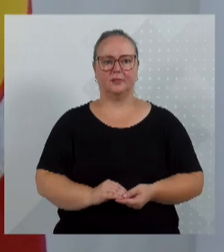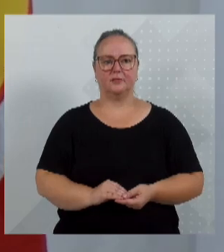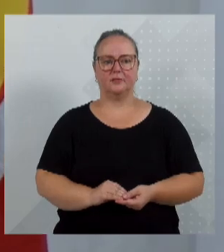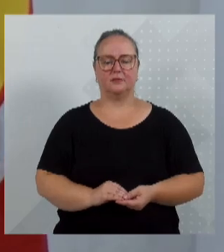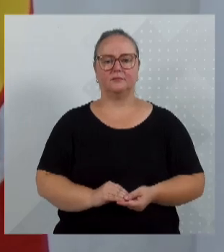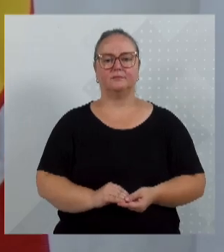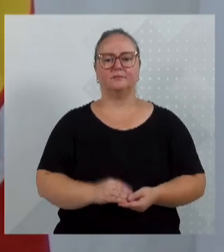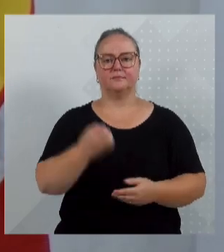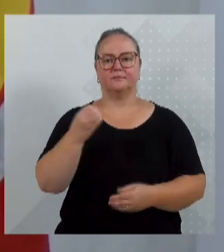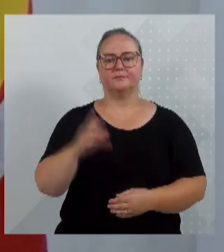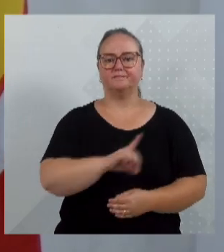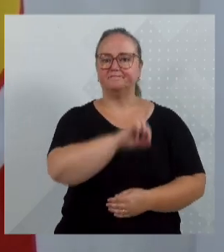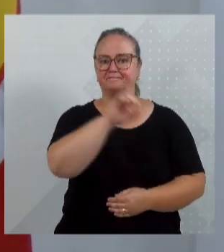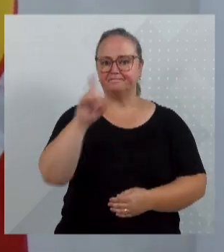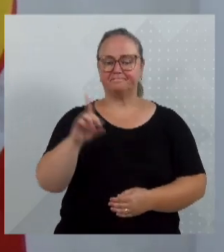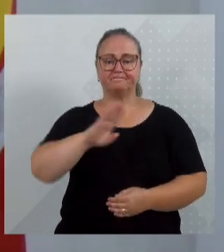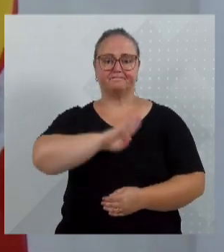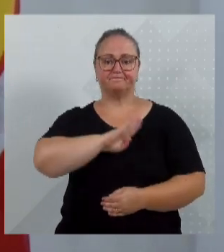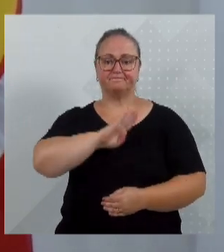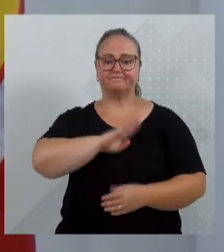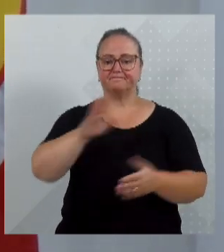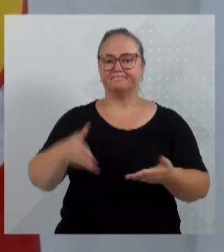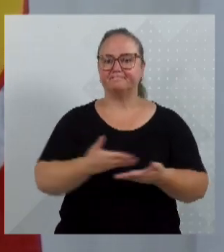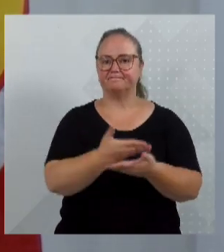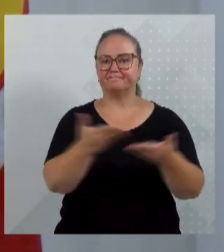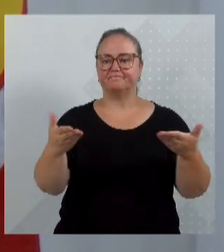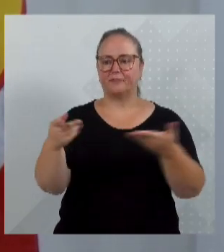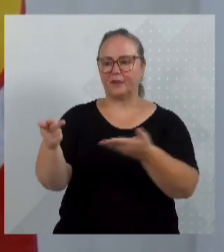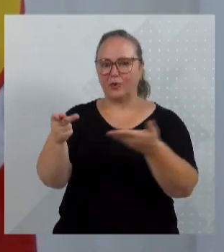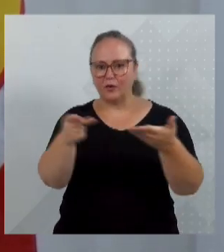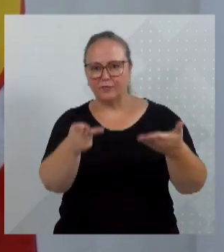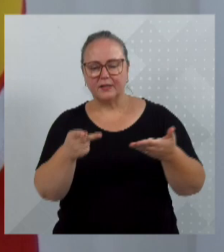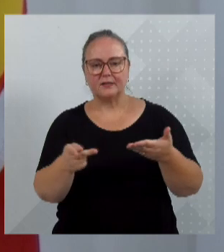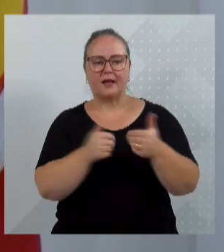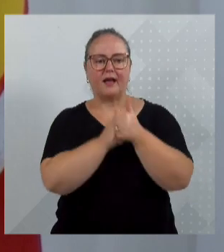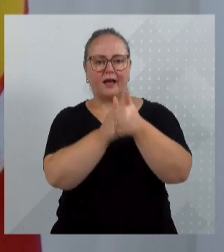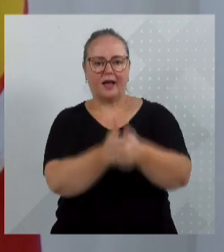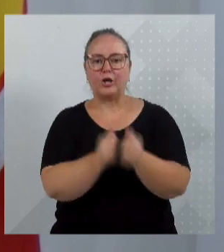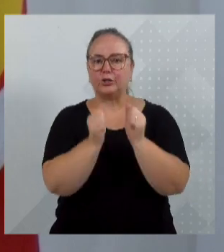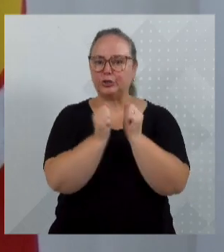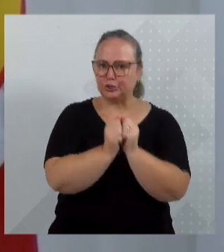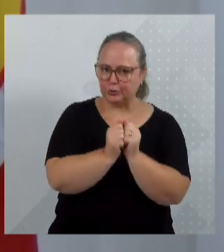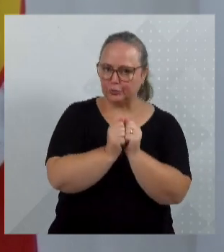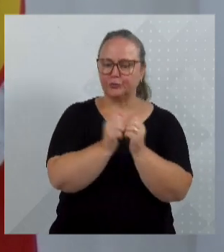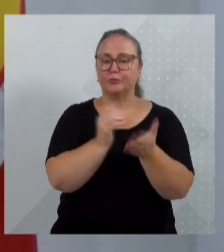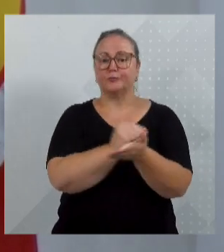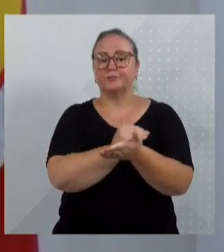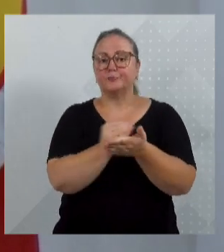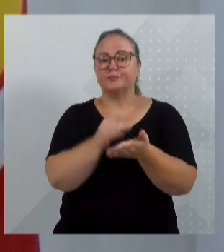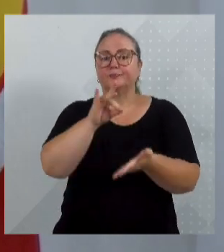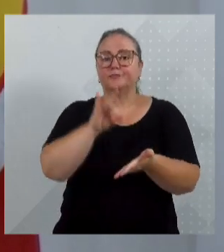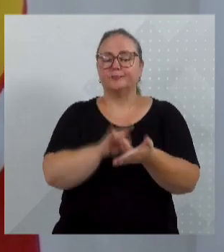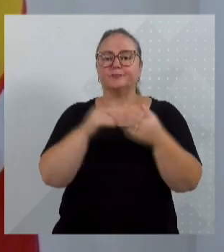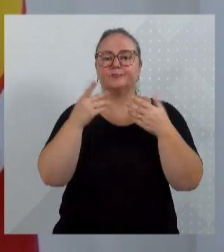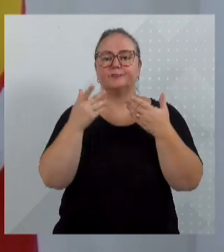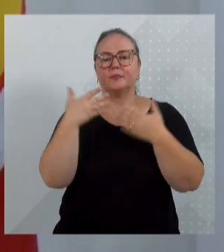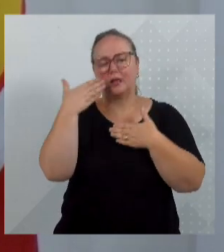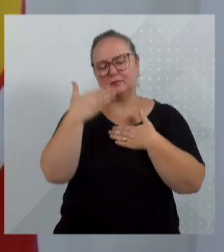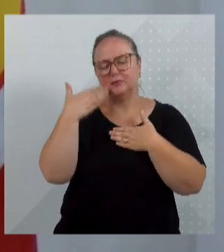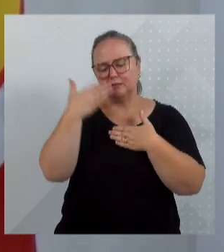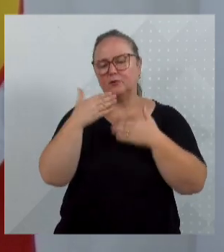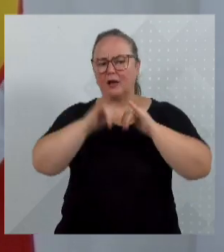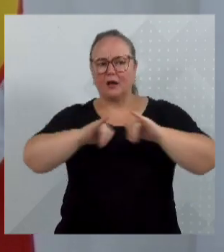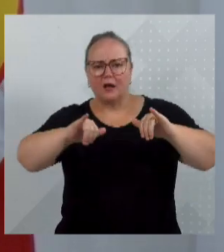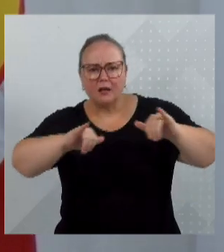Bom dia, colegas vereadores, convidados e a todos que nos acompanham. Inicio meu pronunciamento fazendo um aviso e